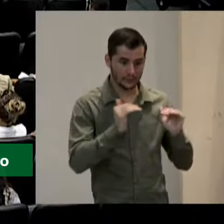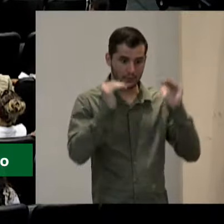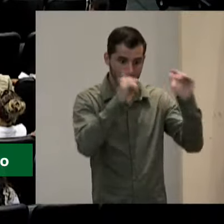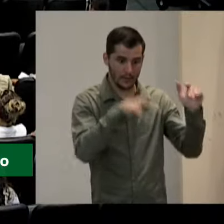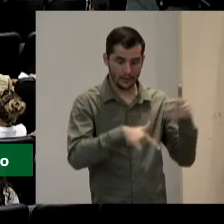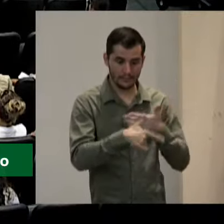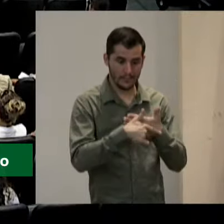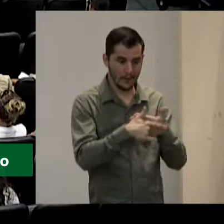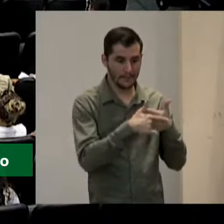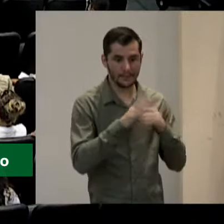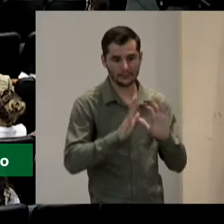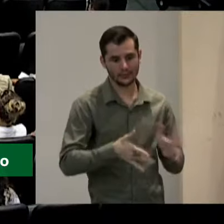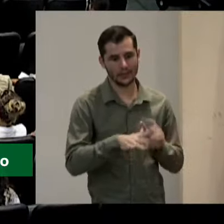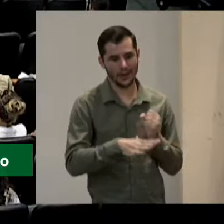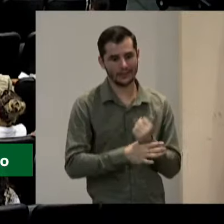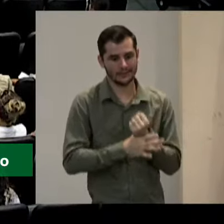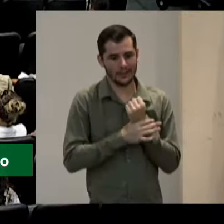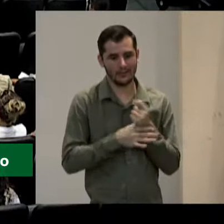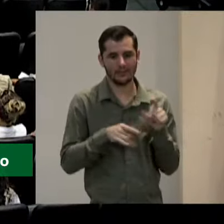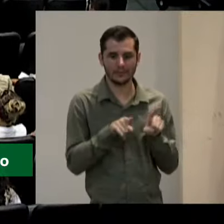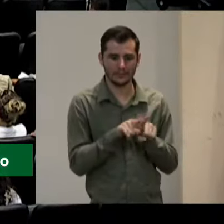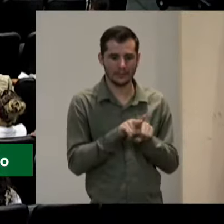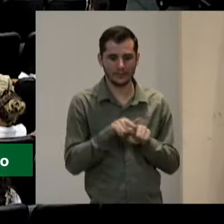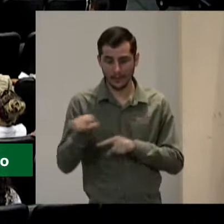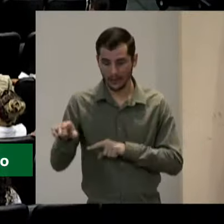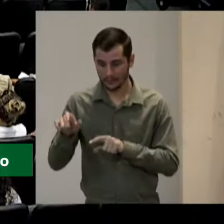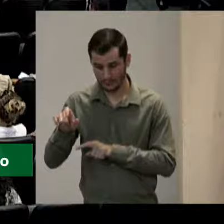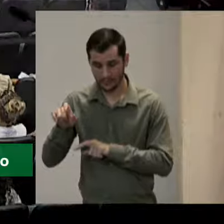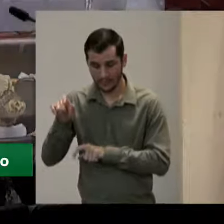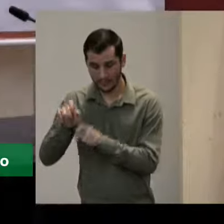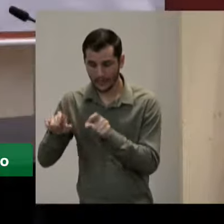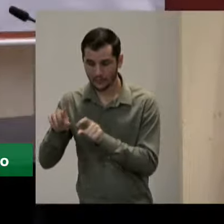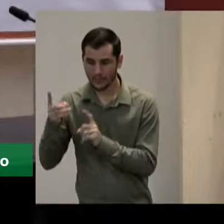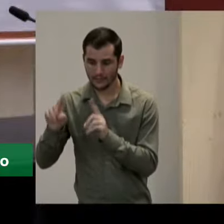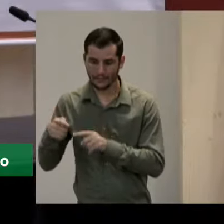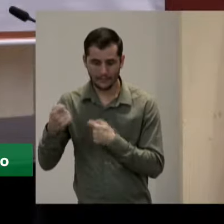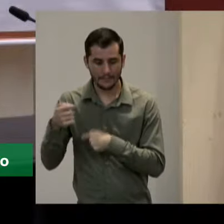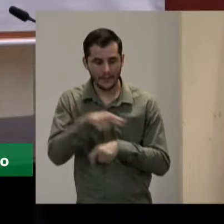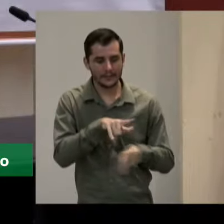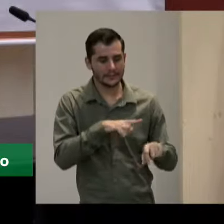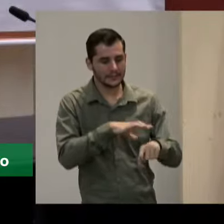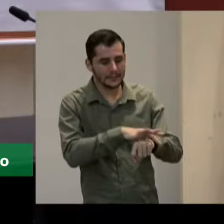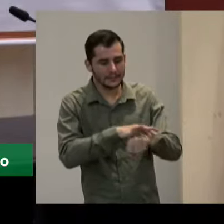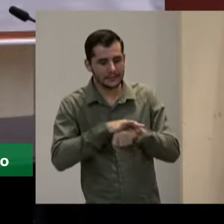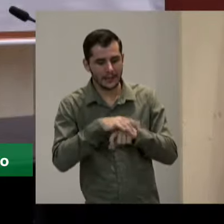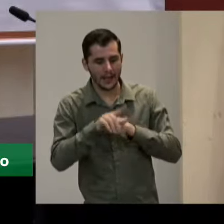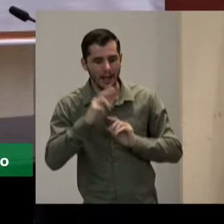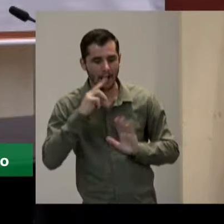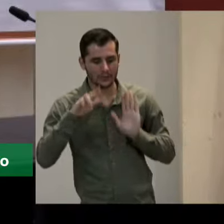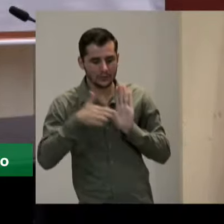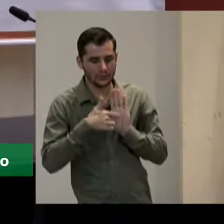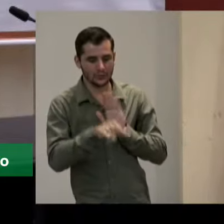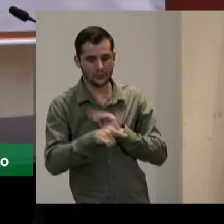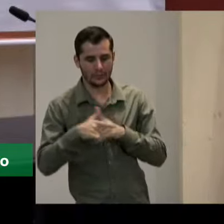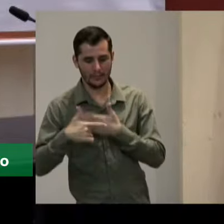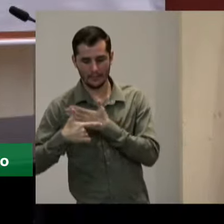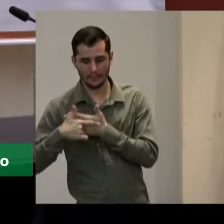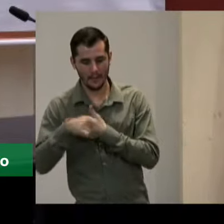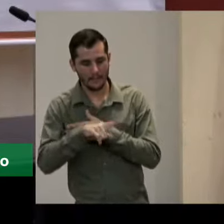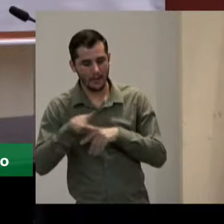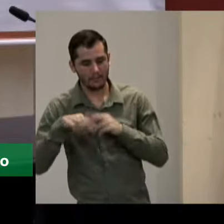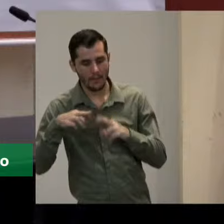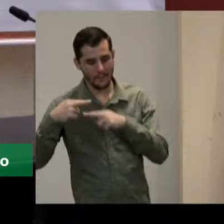com toda a sua responsabilidade pela própria pessoa com deficiência. É necessário que ele também assuma a sua parcela de responsabilidade para que